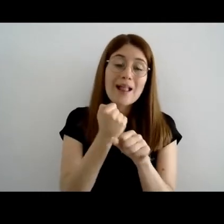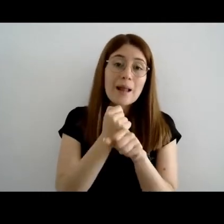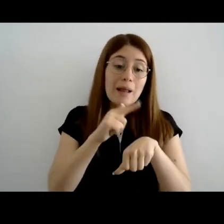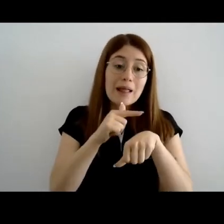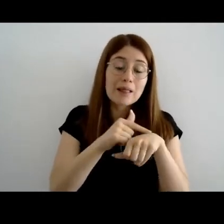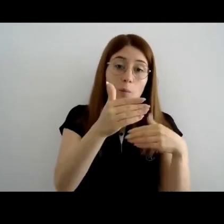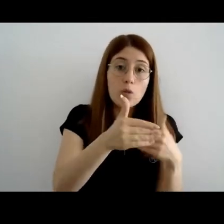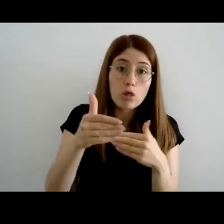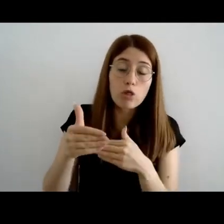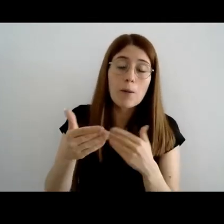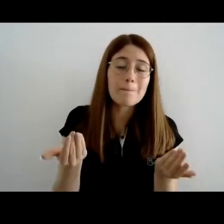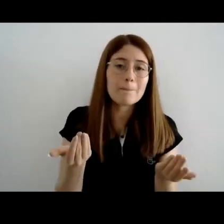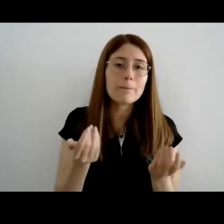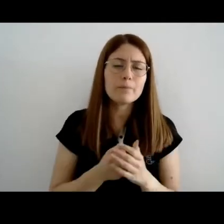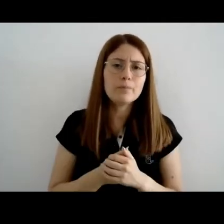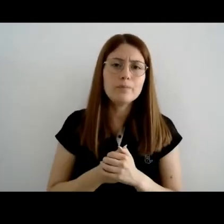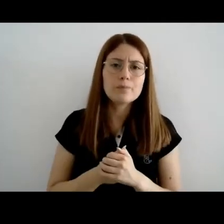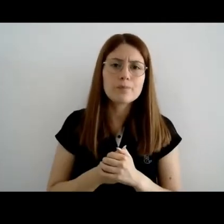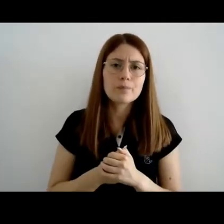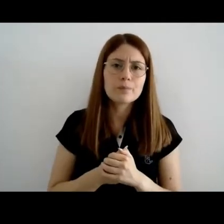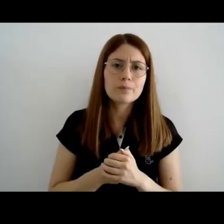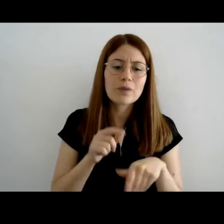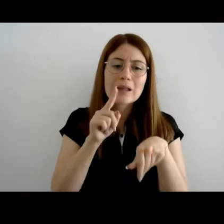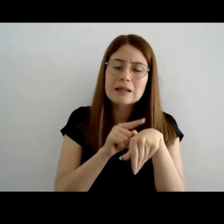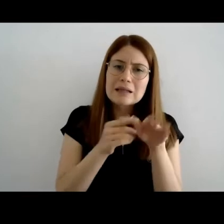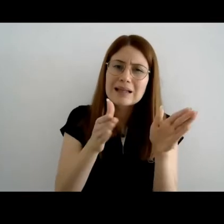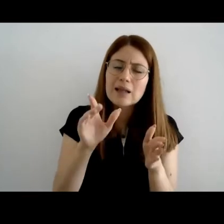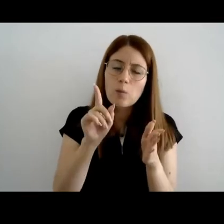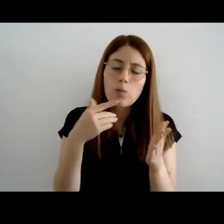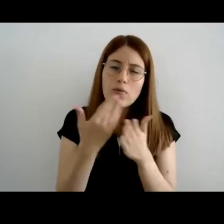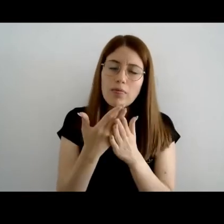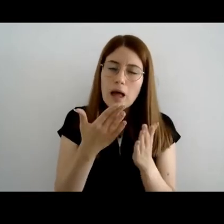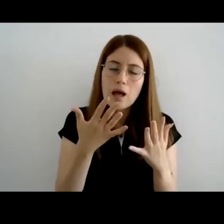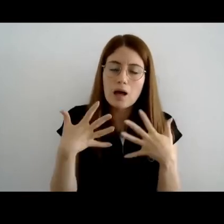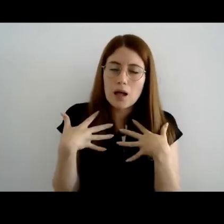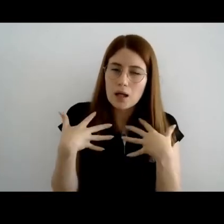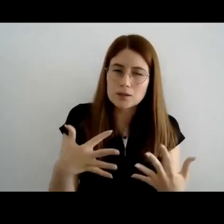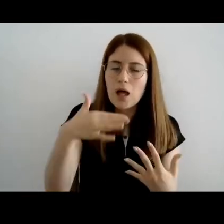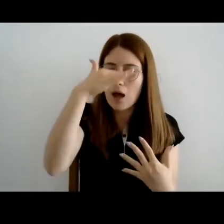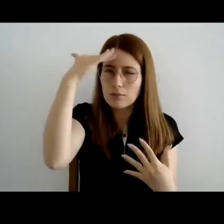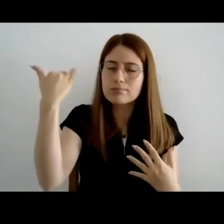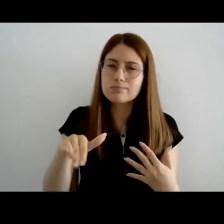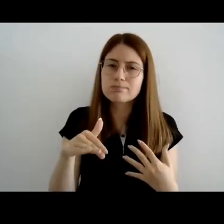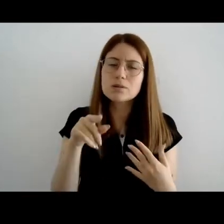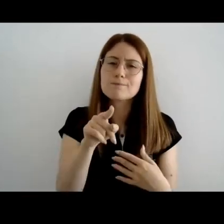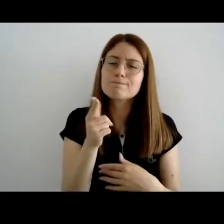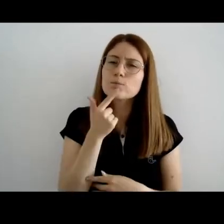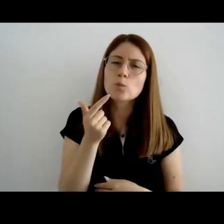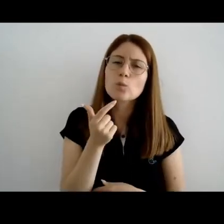de trabalho, um período extremamente desgastante, não consegue